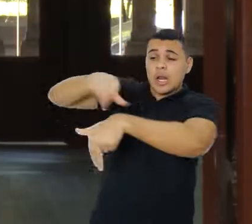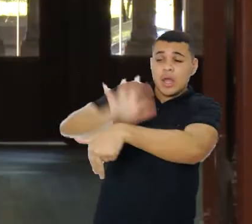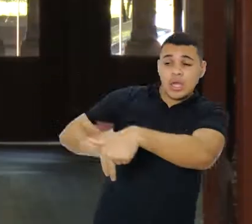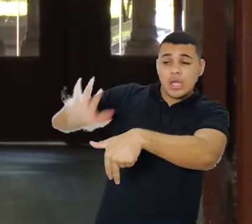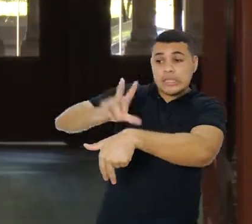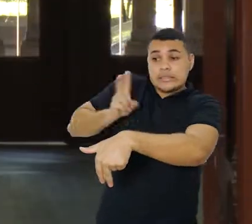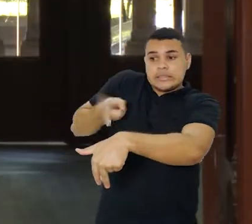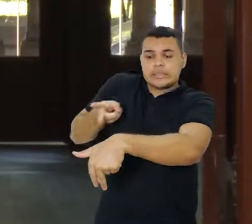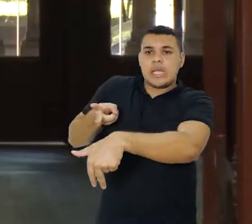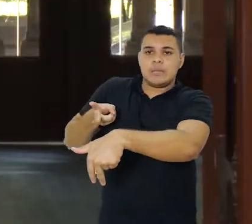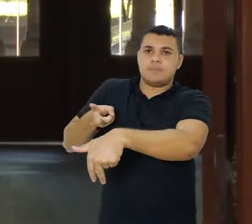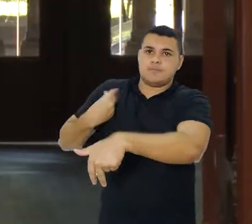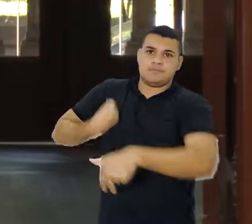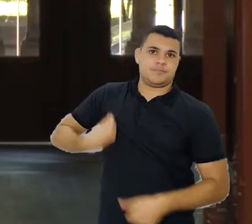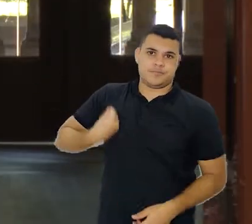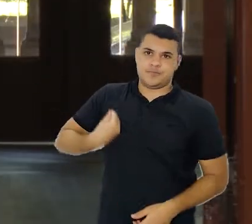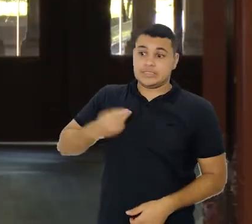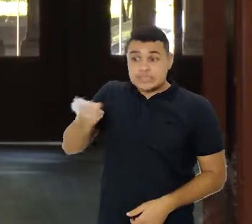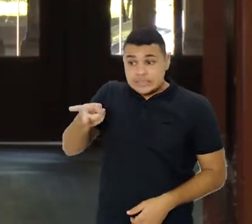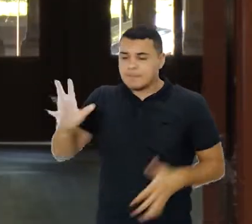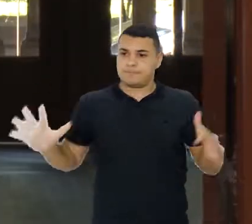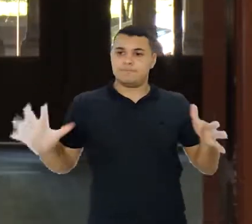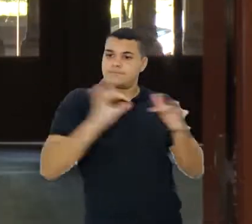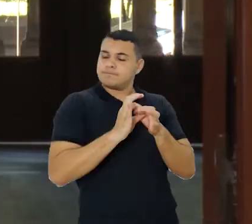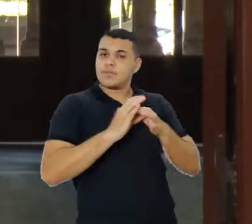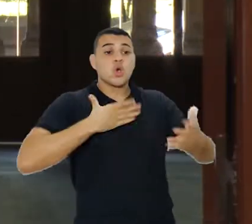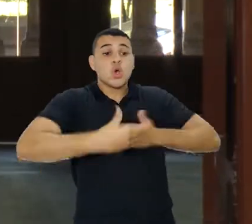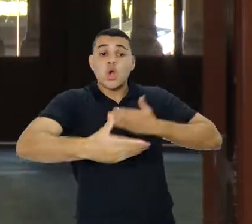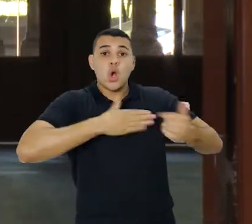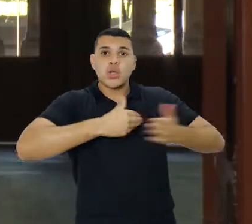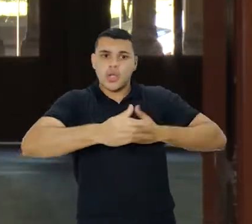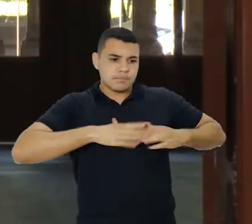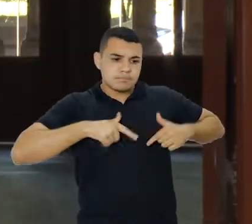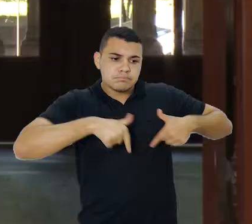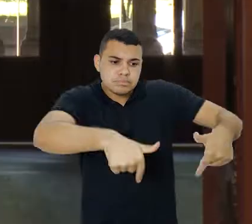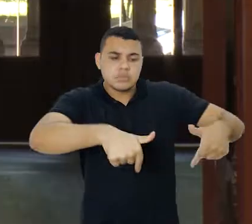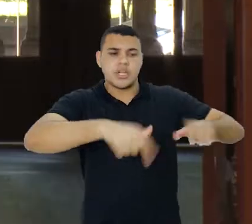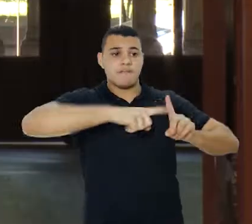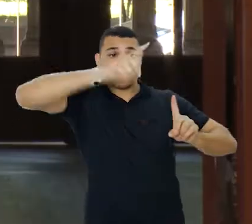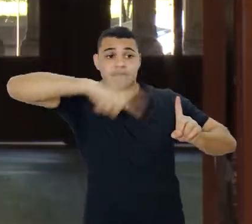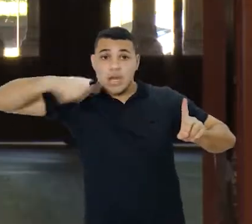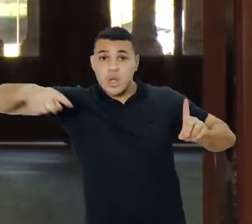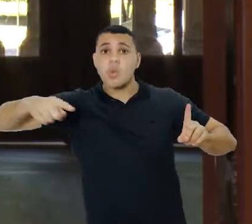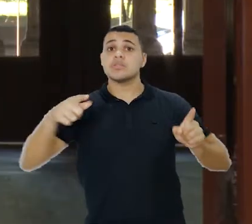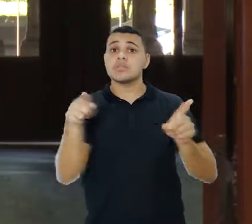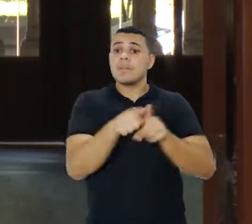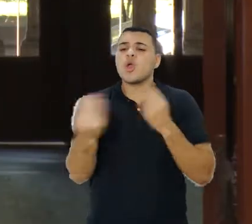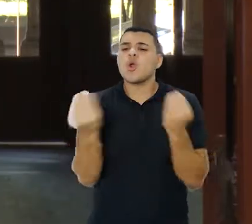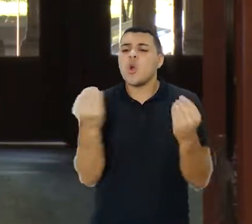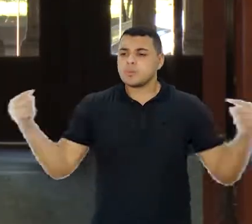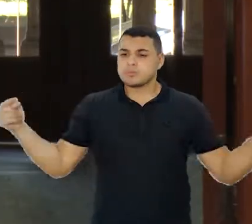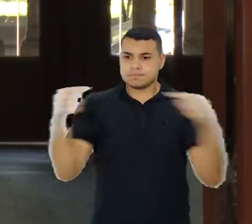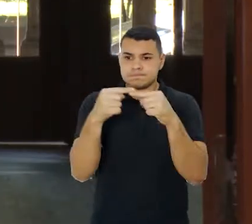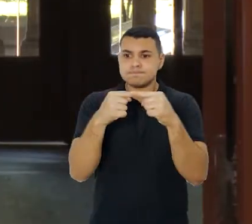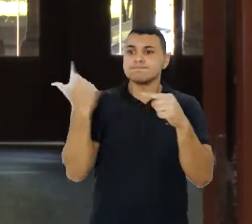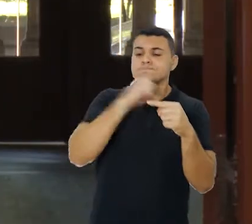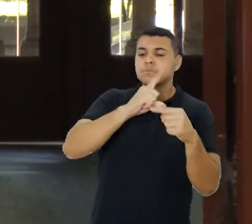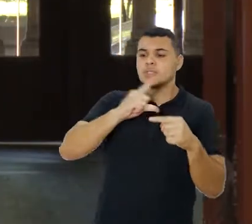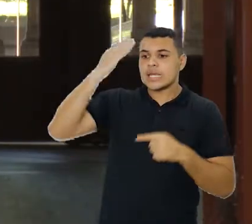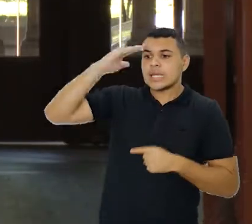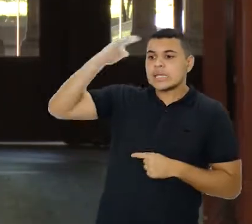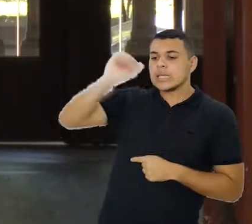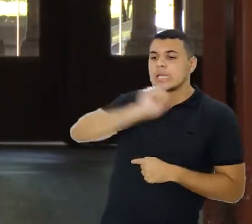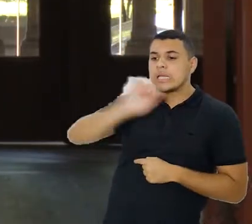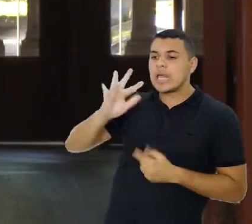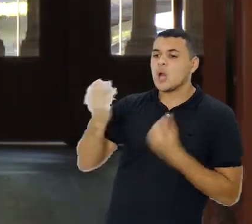estar sempre presentes, sempre necessariamente atreladas a qualquer medida de frequência, para que ela